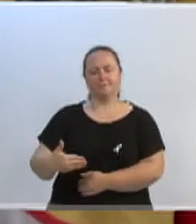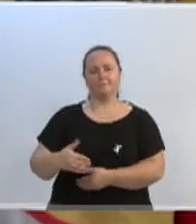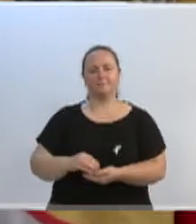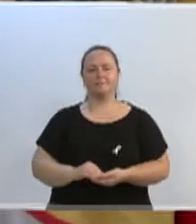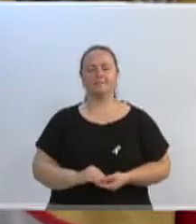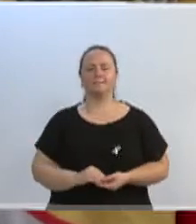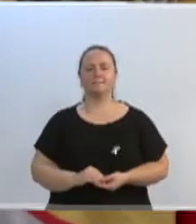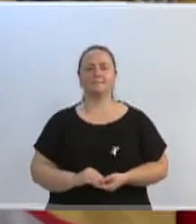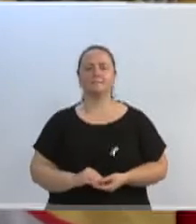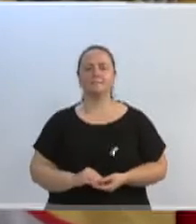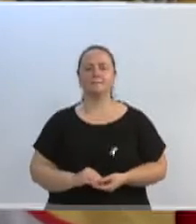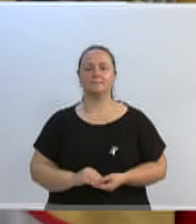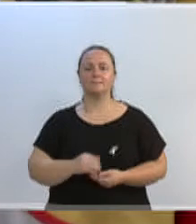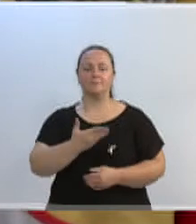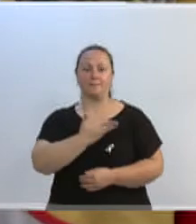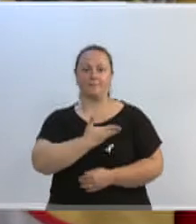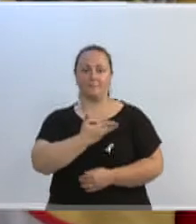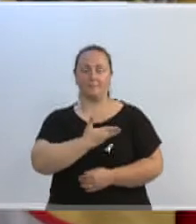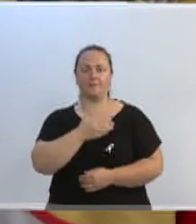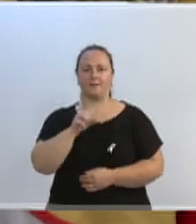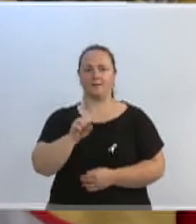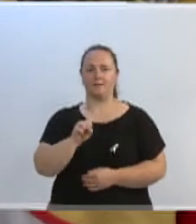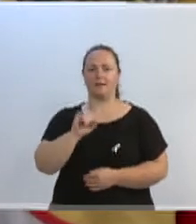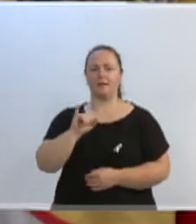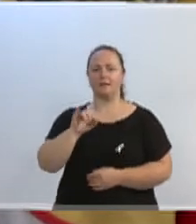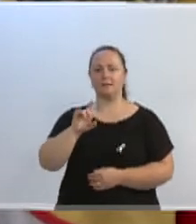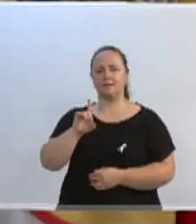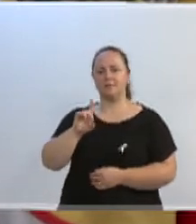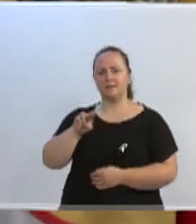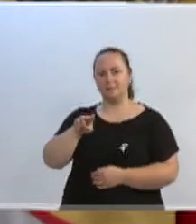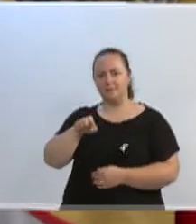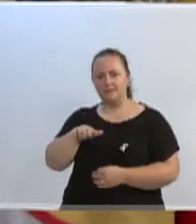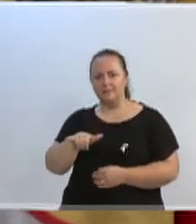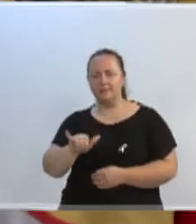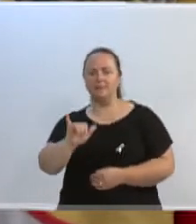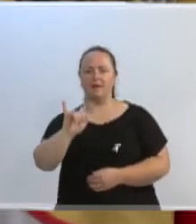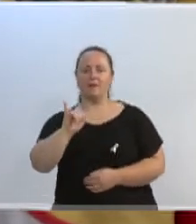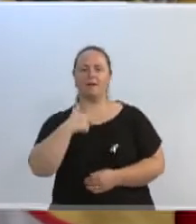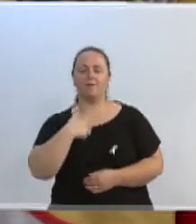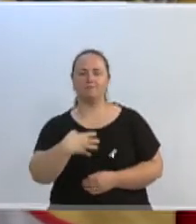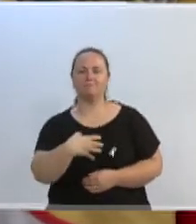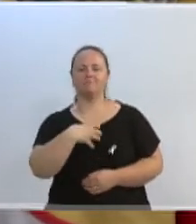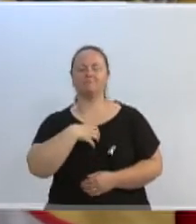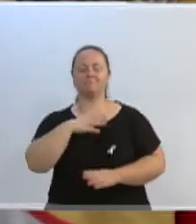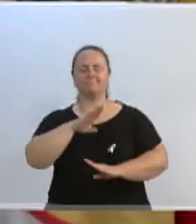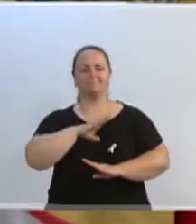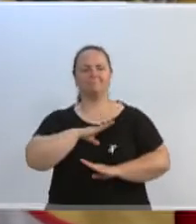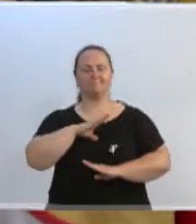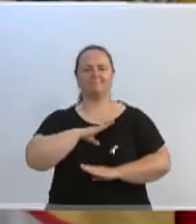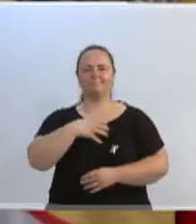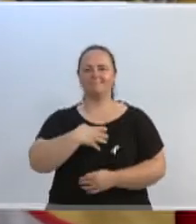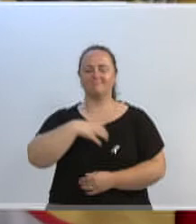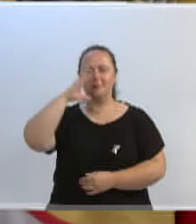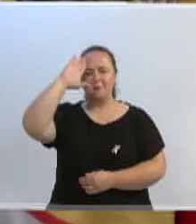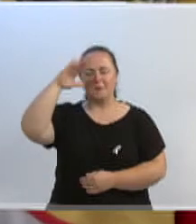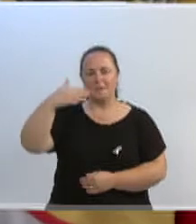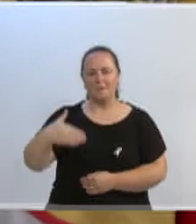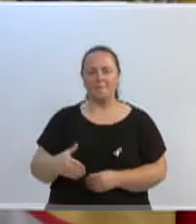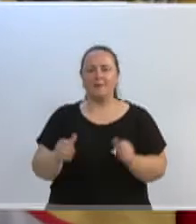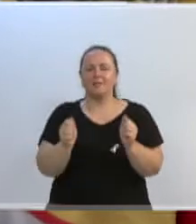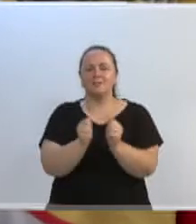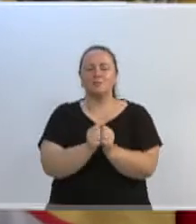ao amigo Sidney, que eu tive também a honra e a satisfação de, junto do